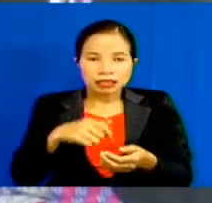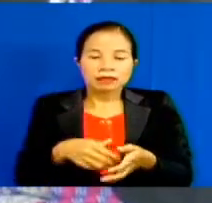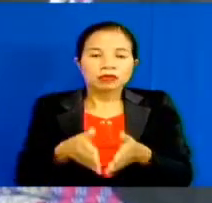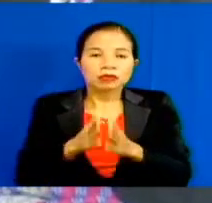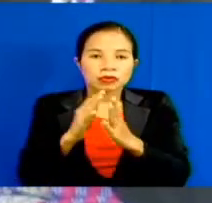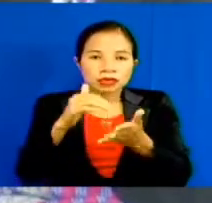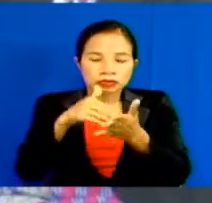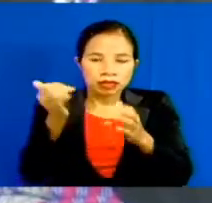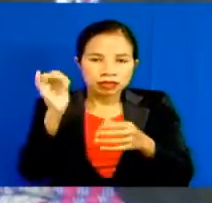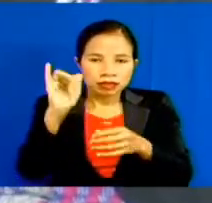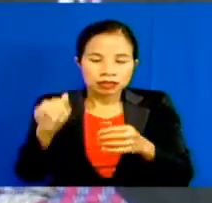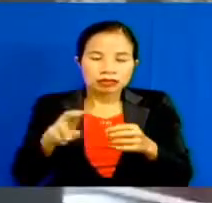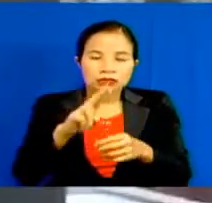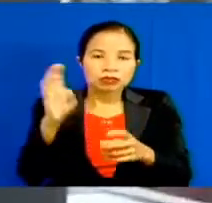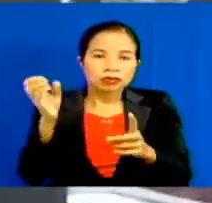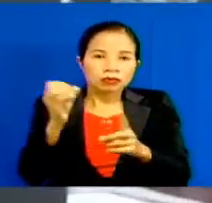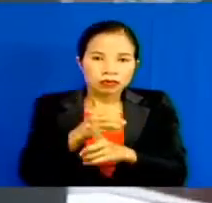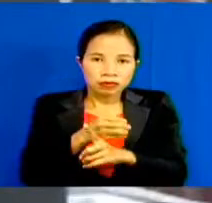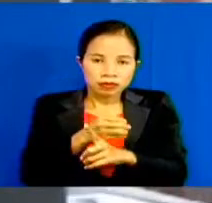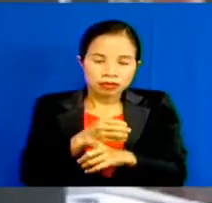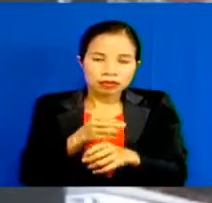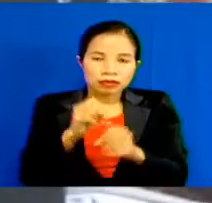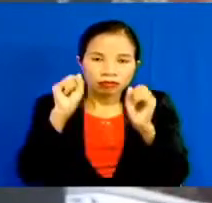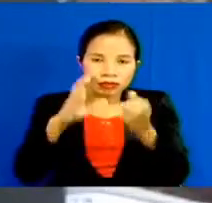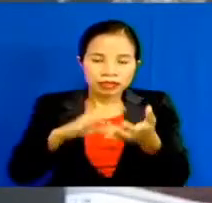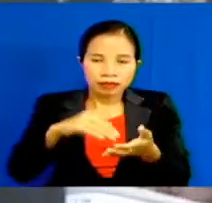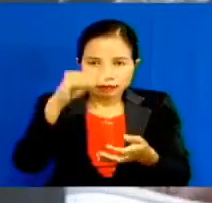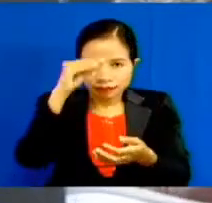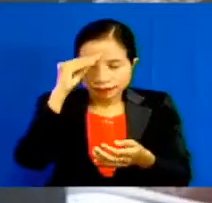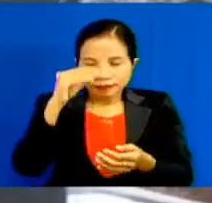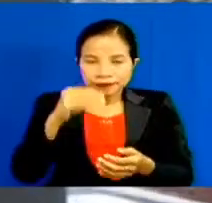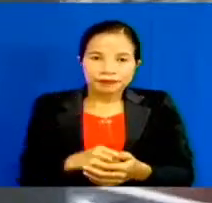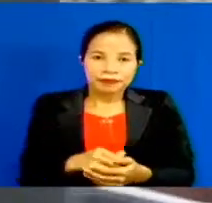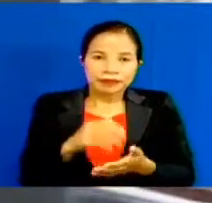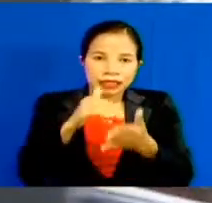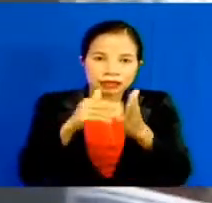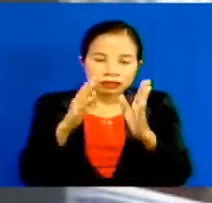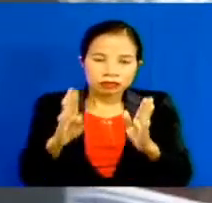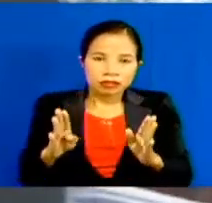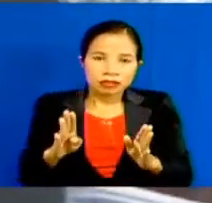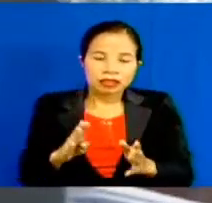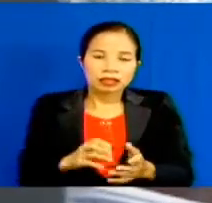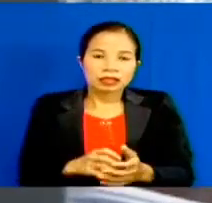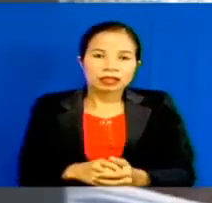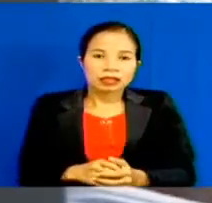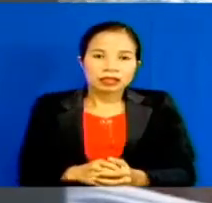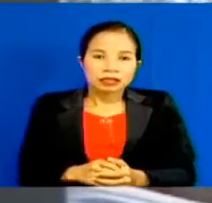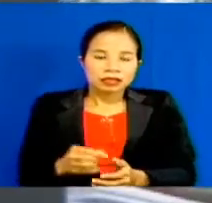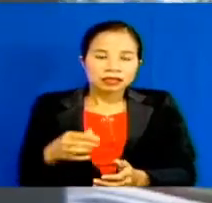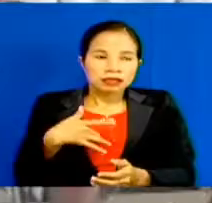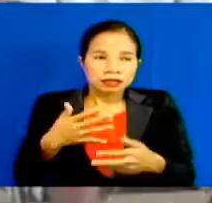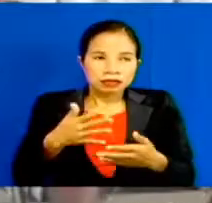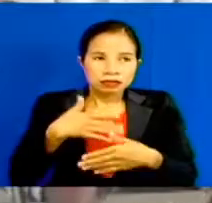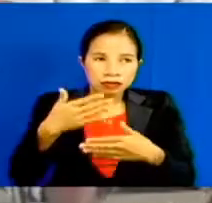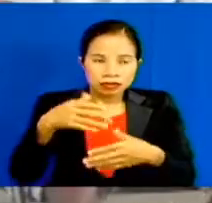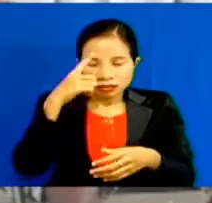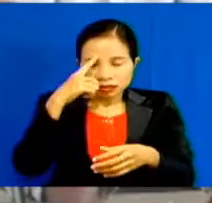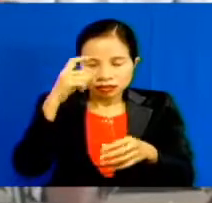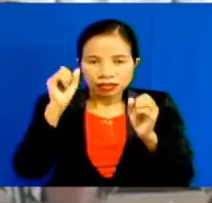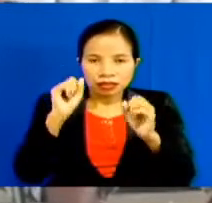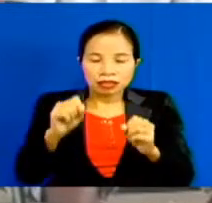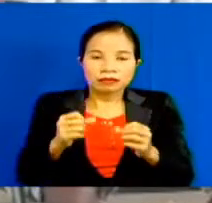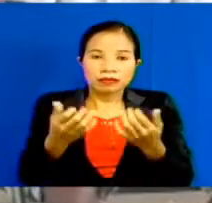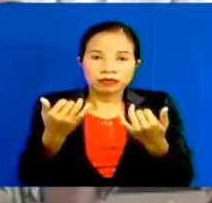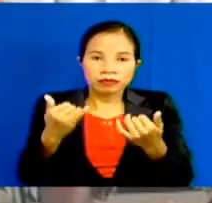estudantes Sira auto aproveita a oportunidade, né, onde aprende. Estudante Letícia da Conceição sente contente,